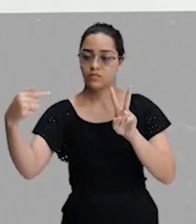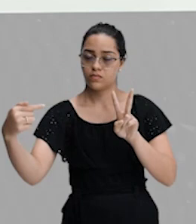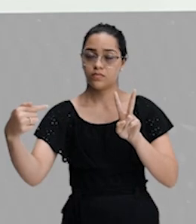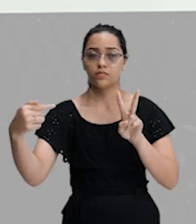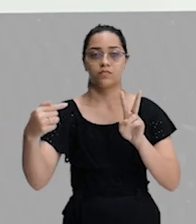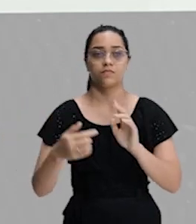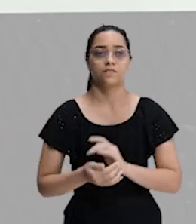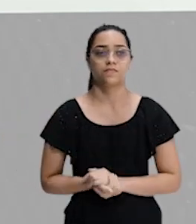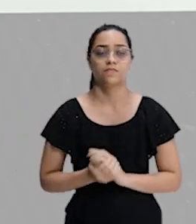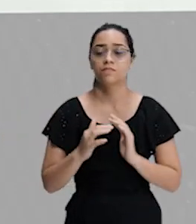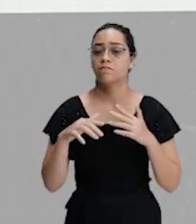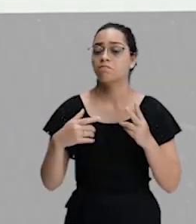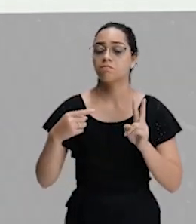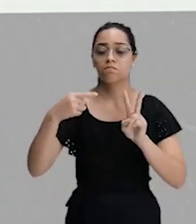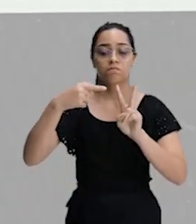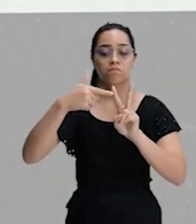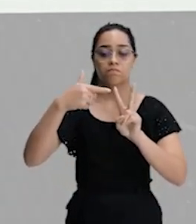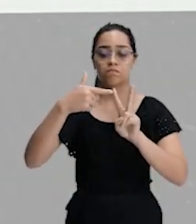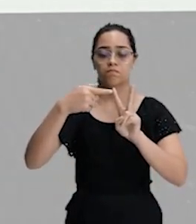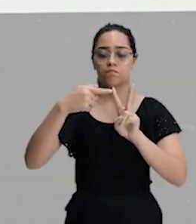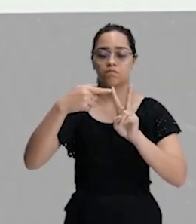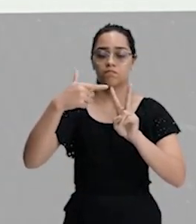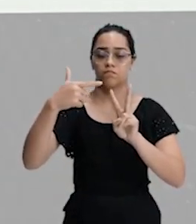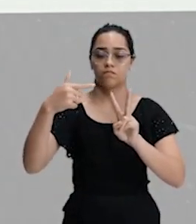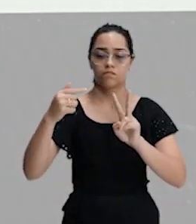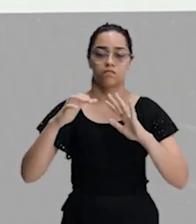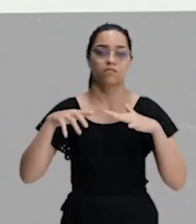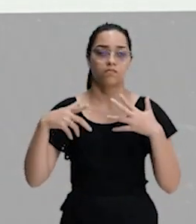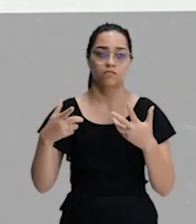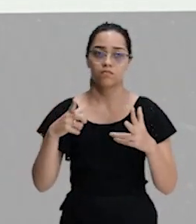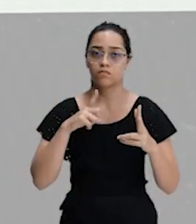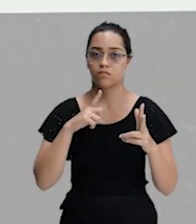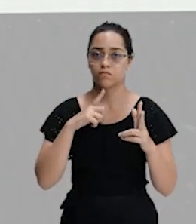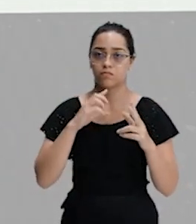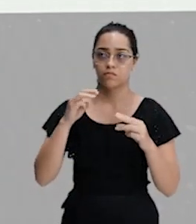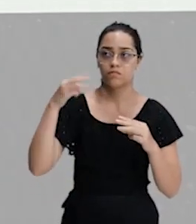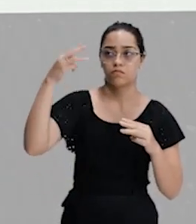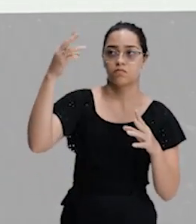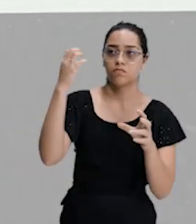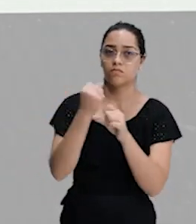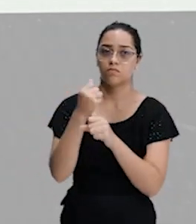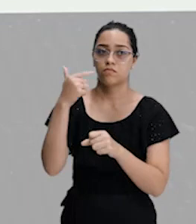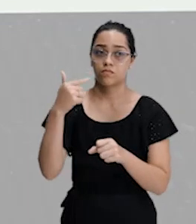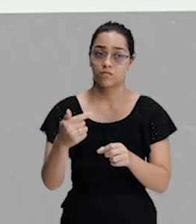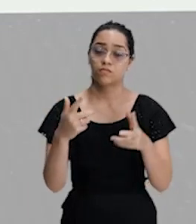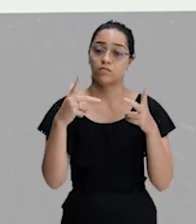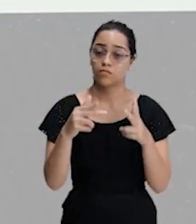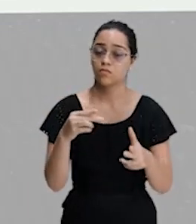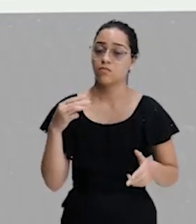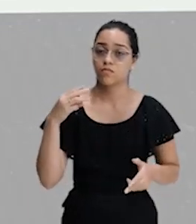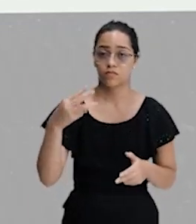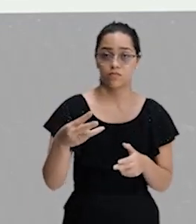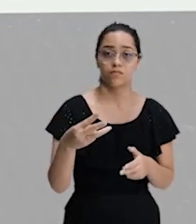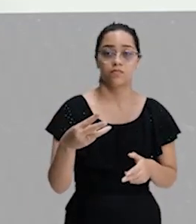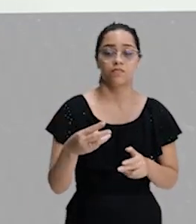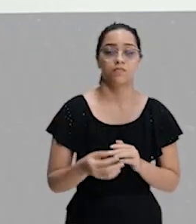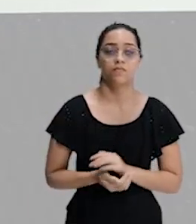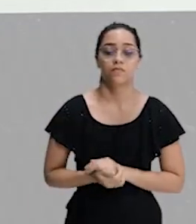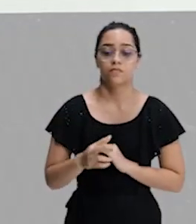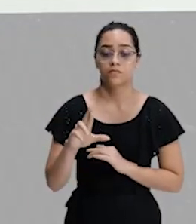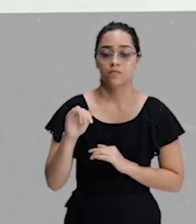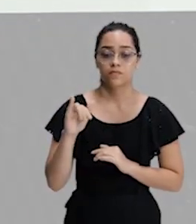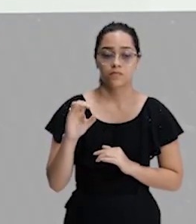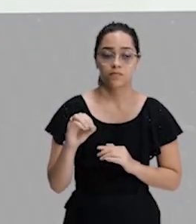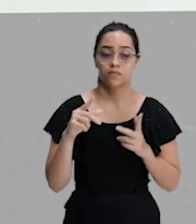É isso? Qual é a raiz cúbica de 27? Que número que é elevado ao cubo da 27? Então, 3. Tá? Então, o raio